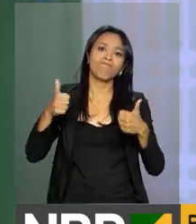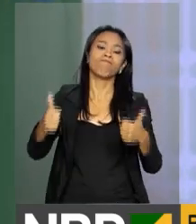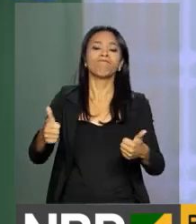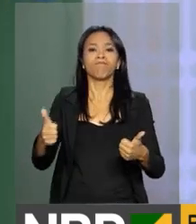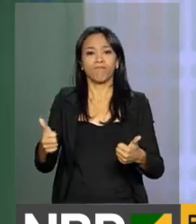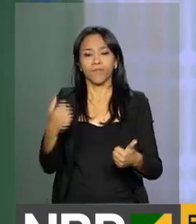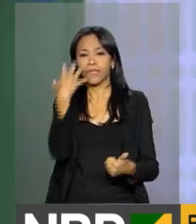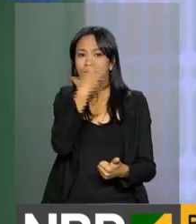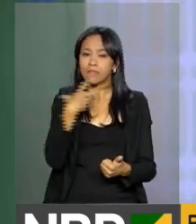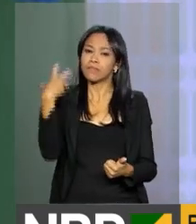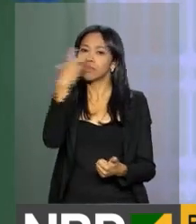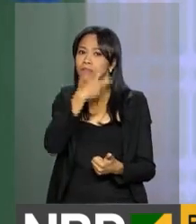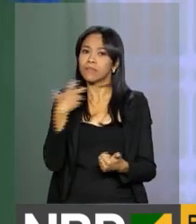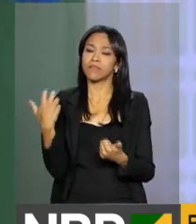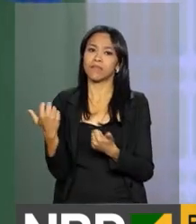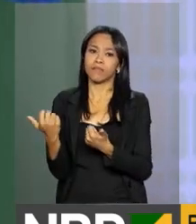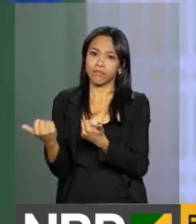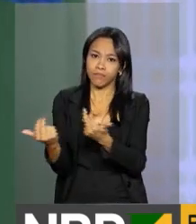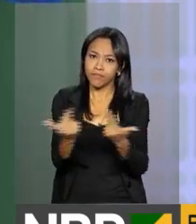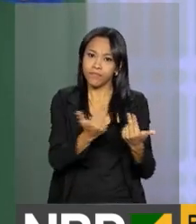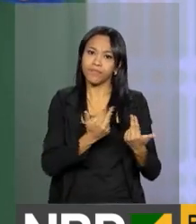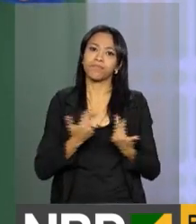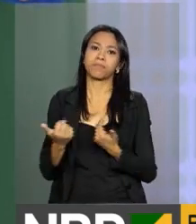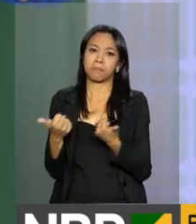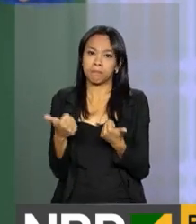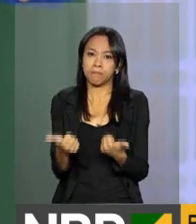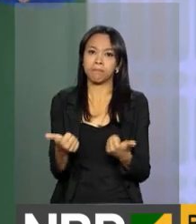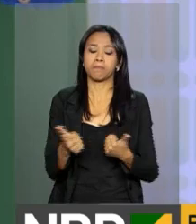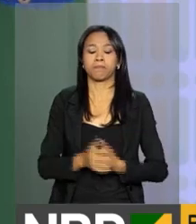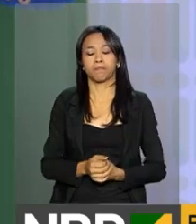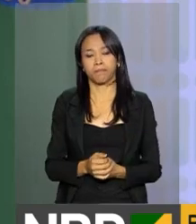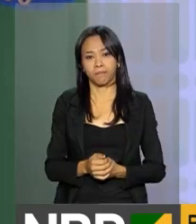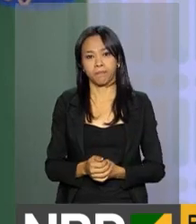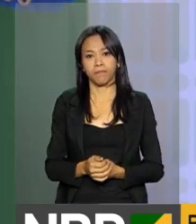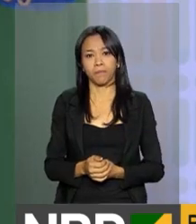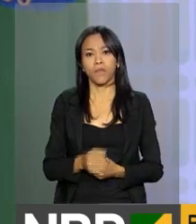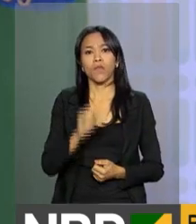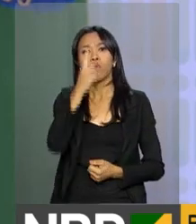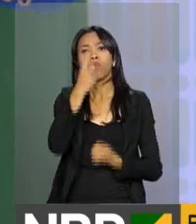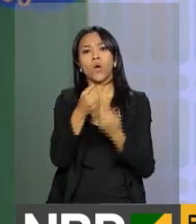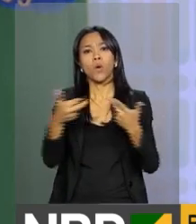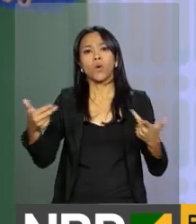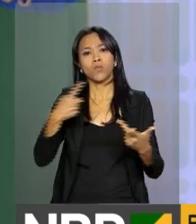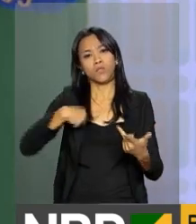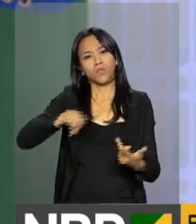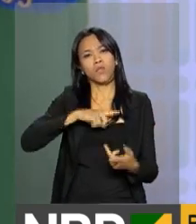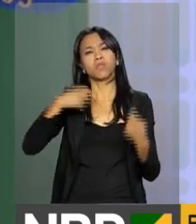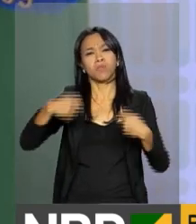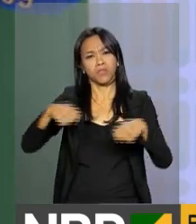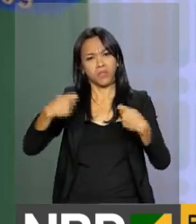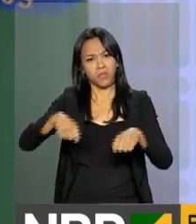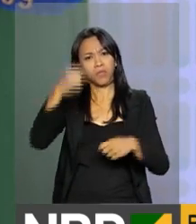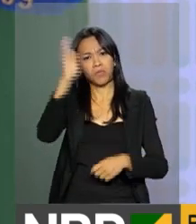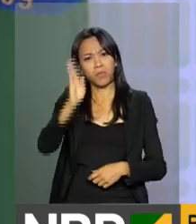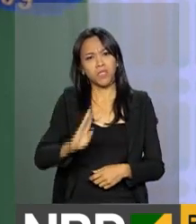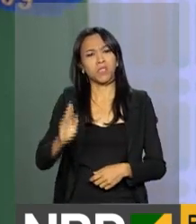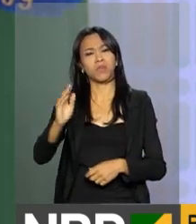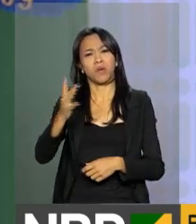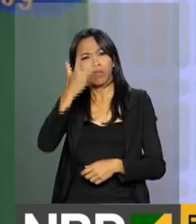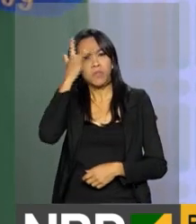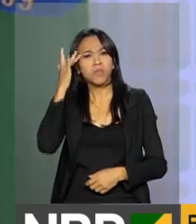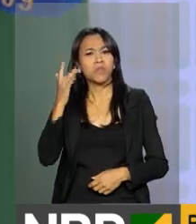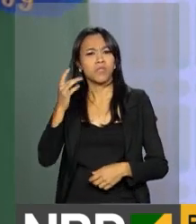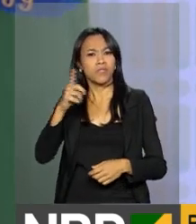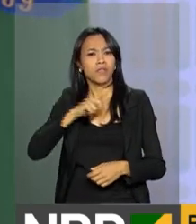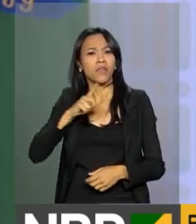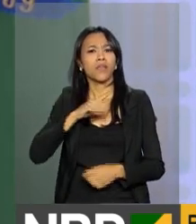coletivamente e de maneira muito regular, não é? Uma coisa que nós precisamos muito no Brasil, cada vez mais disciplina, não